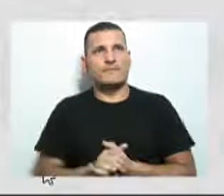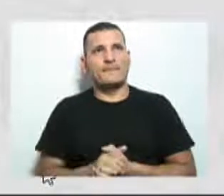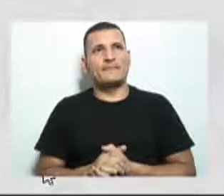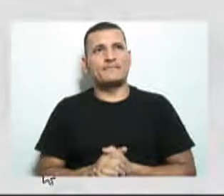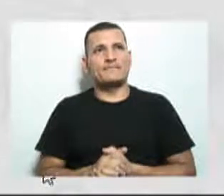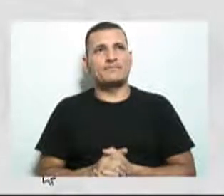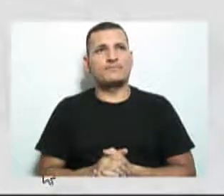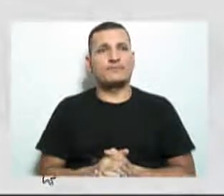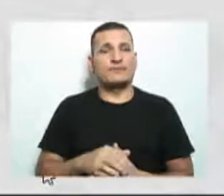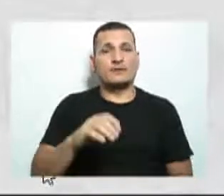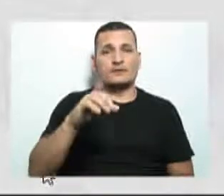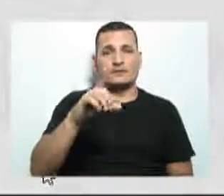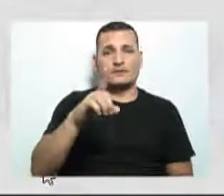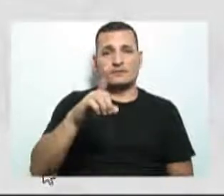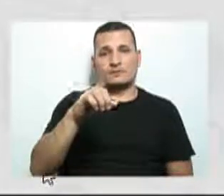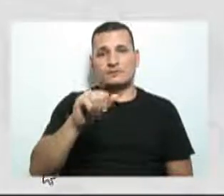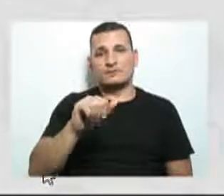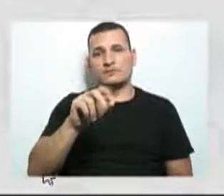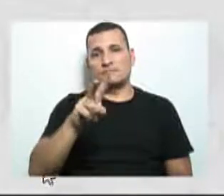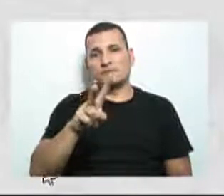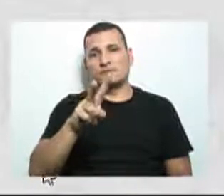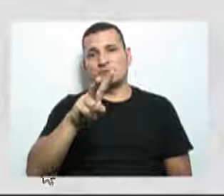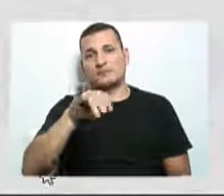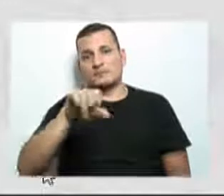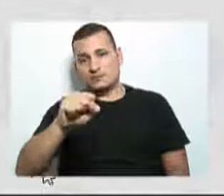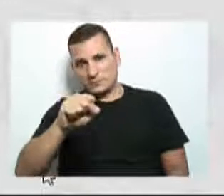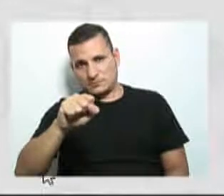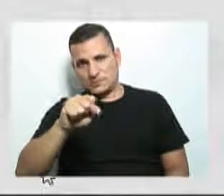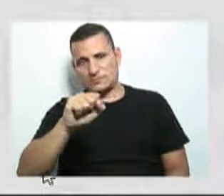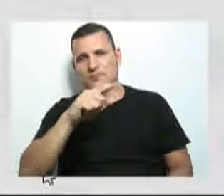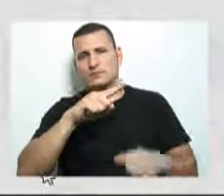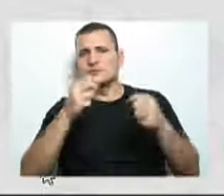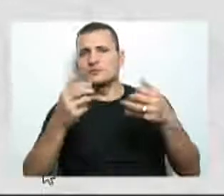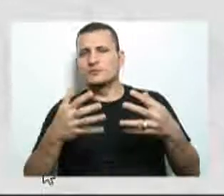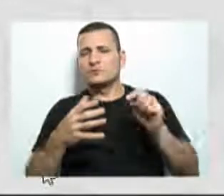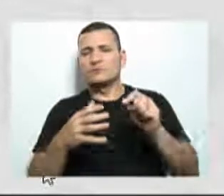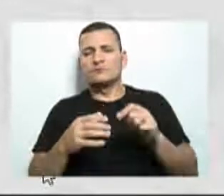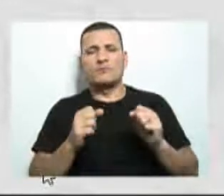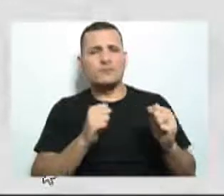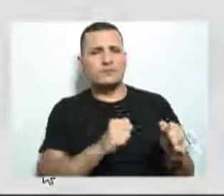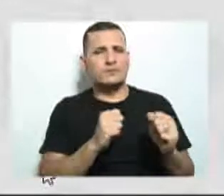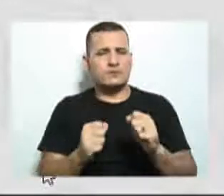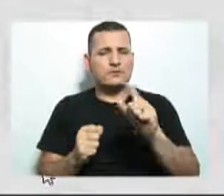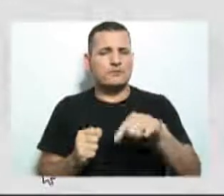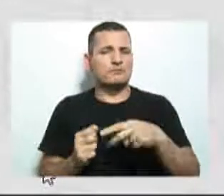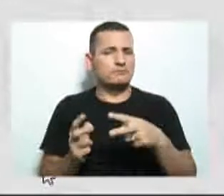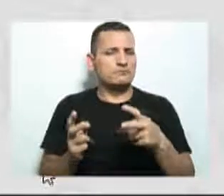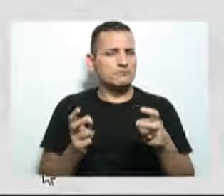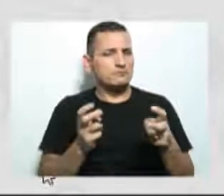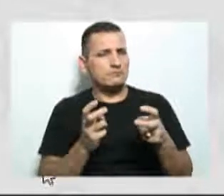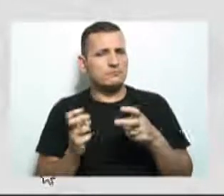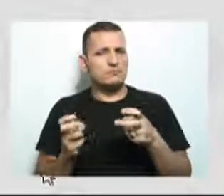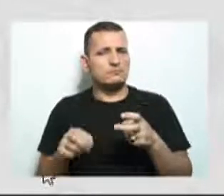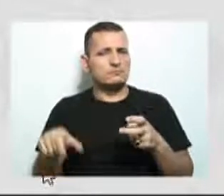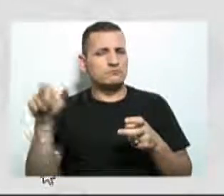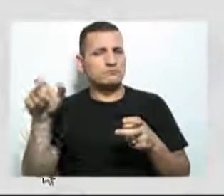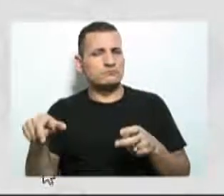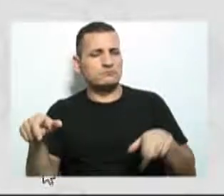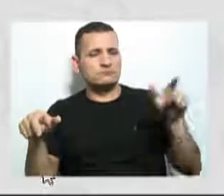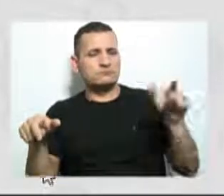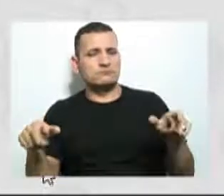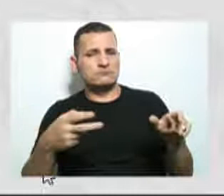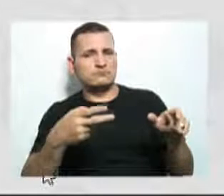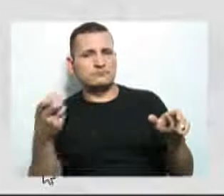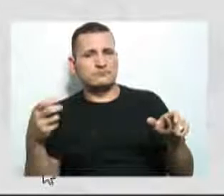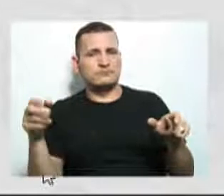aí, né, o Davis, tá? O poder é a percepção que cada lado tem de suas